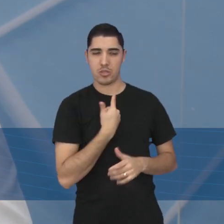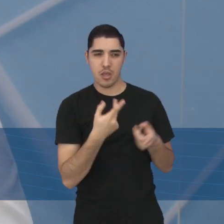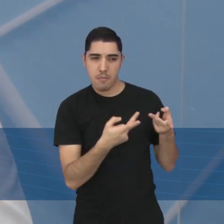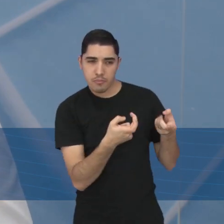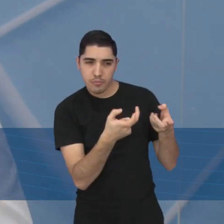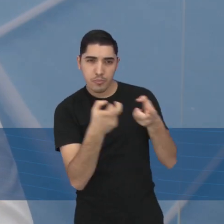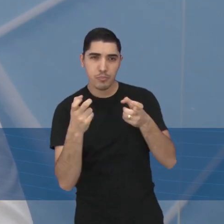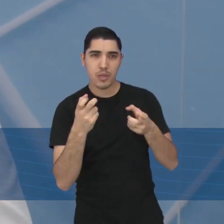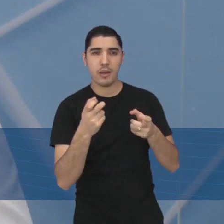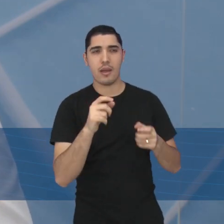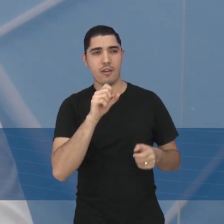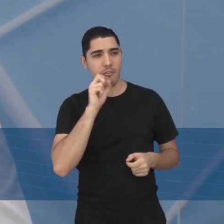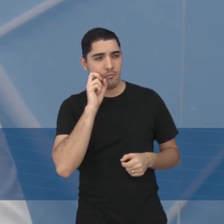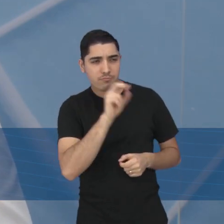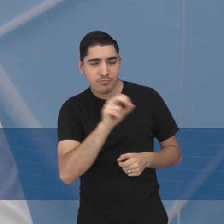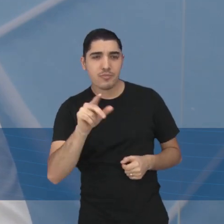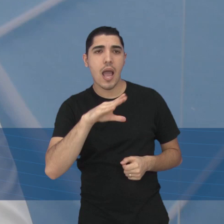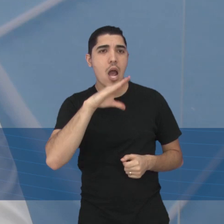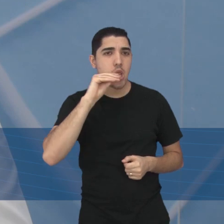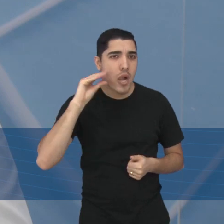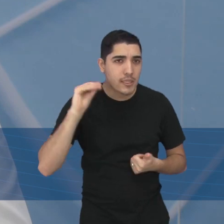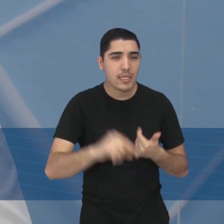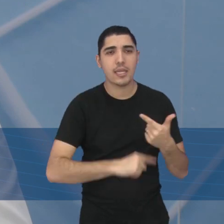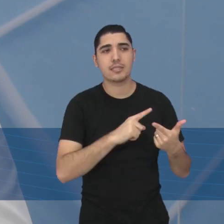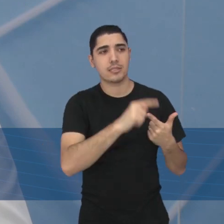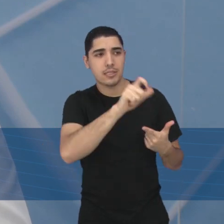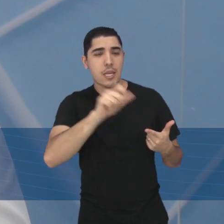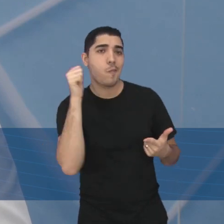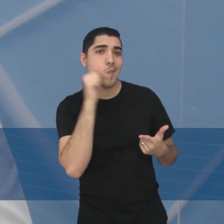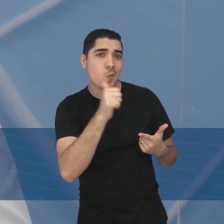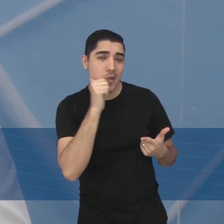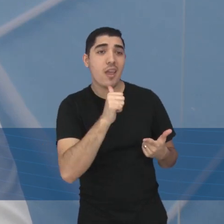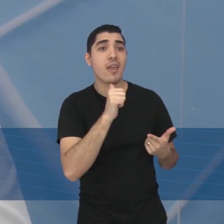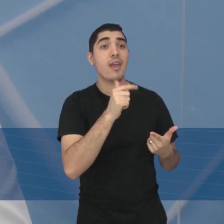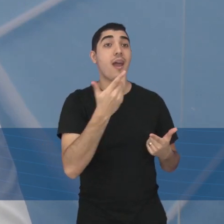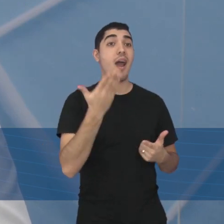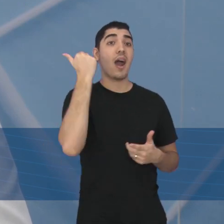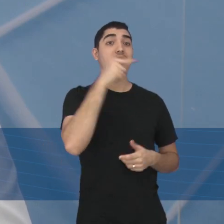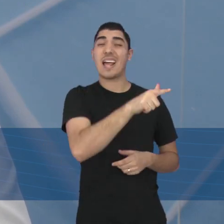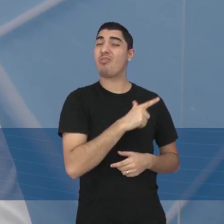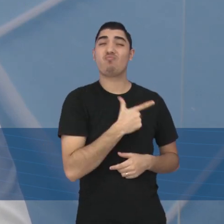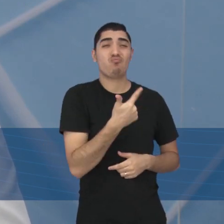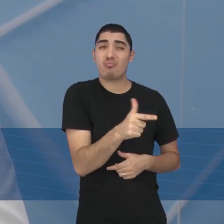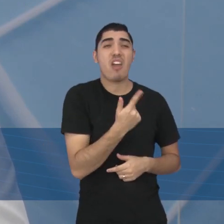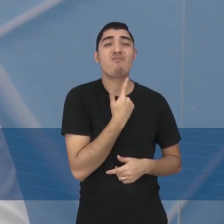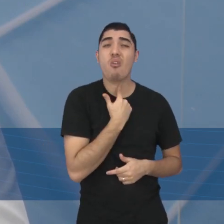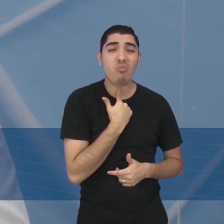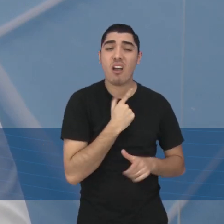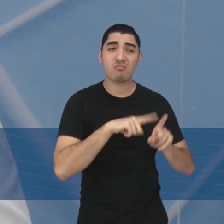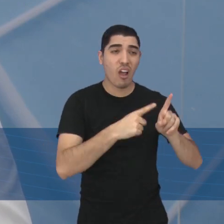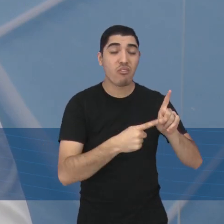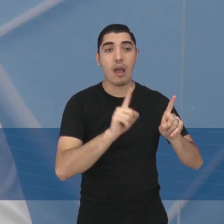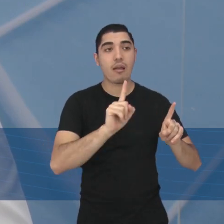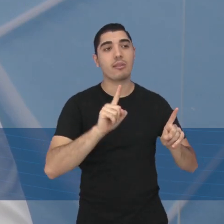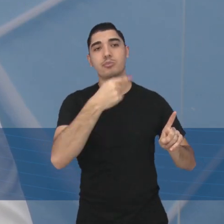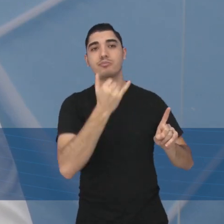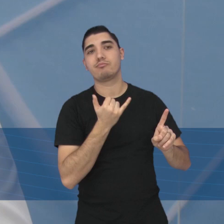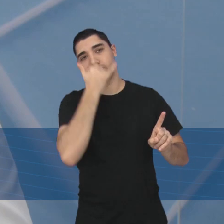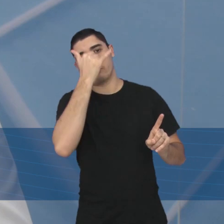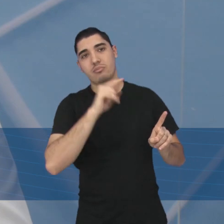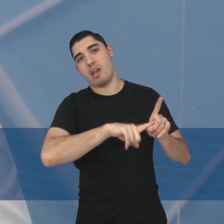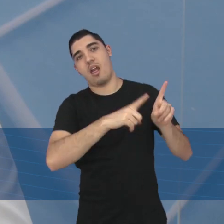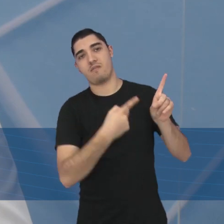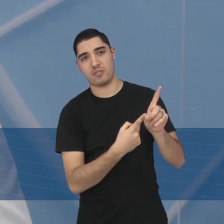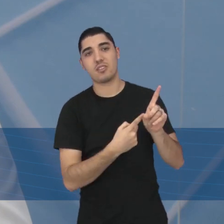né? Os índices de adolescentes, os índices de mulheres que têm filhos sem desejar ter filhos, você vê que é algo que não foi